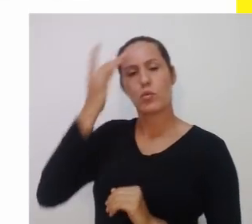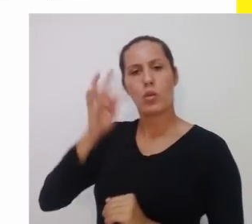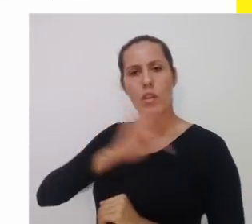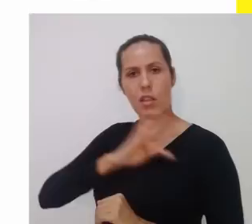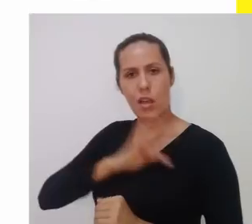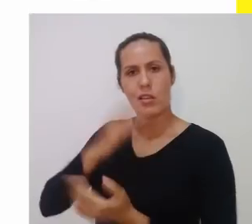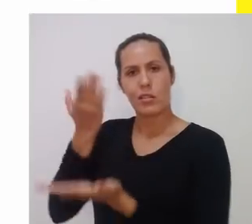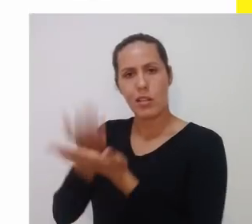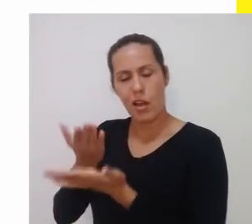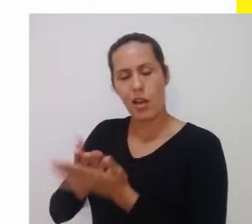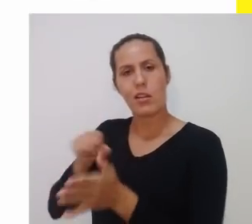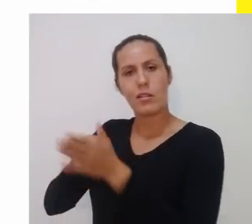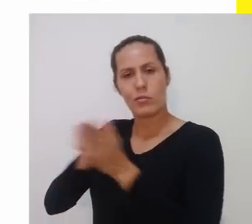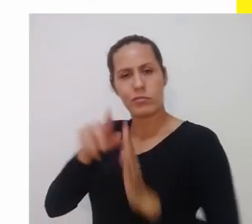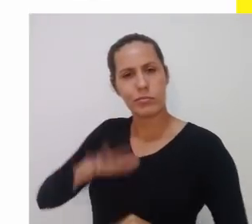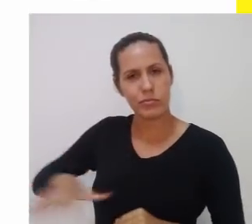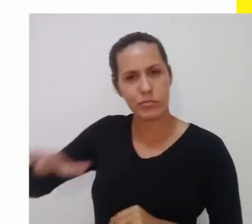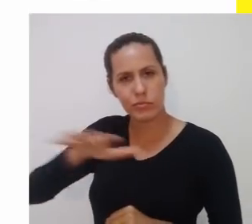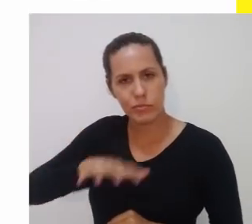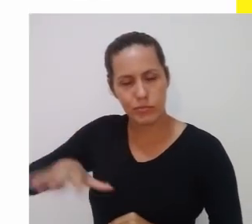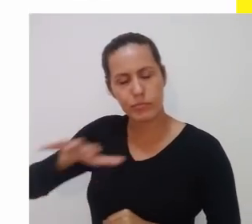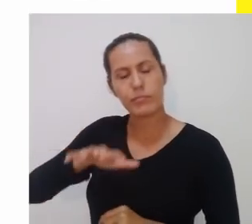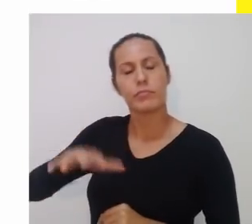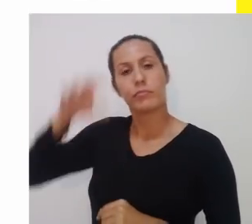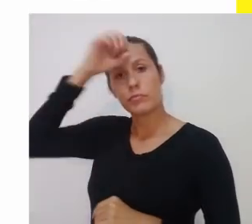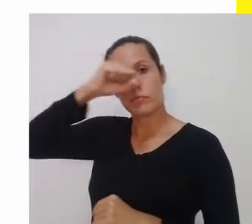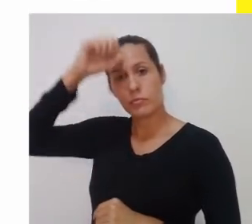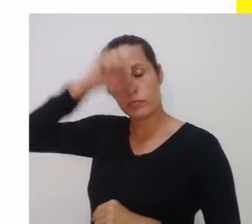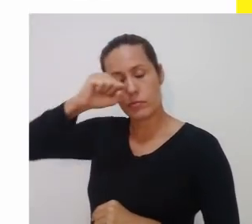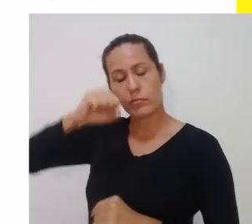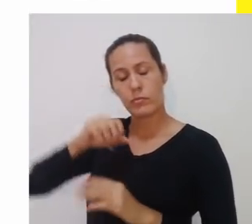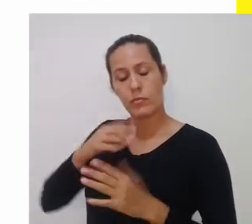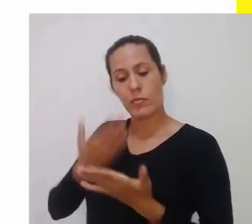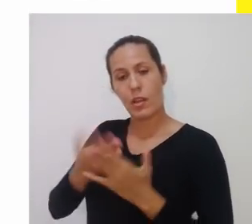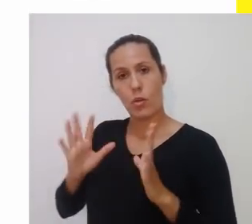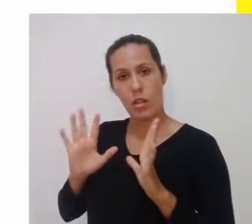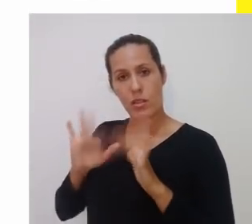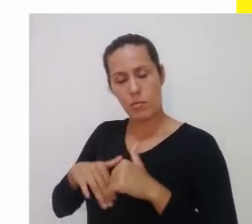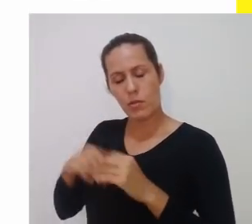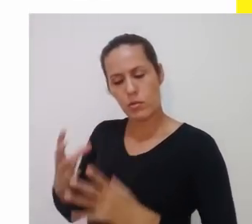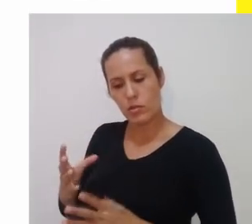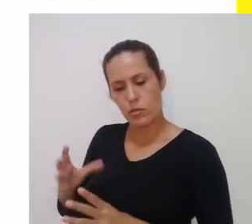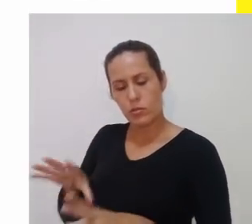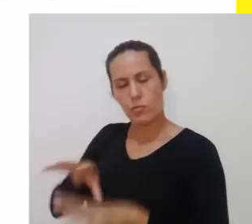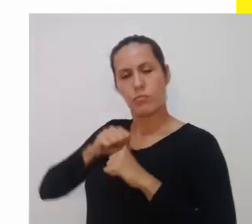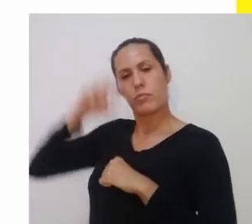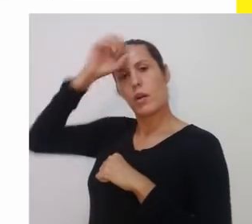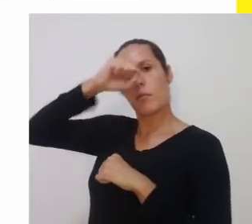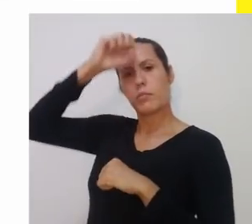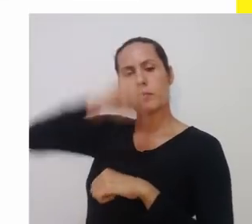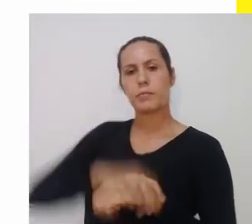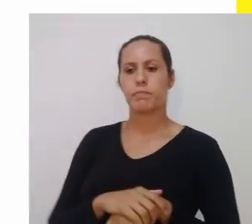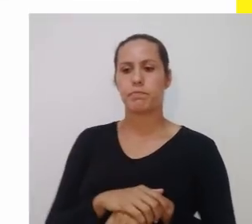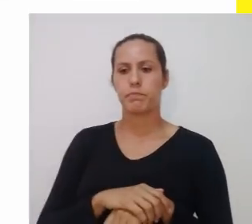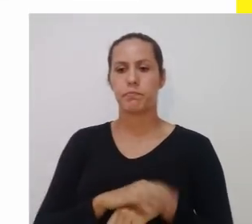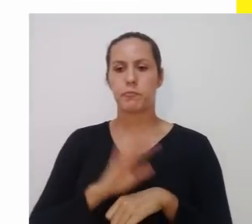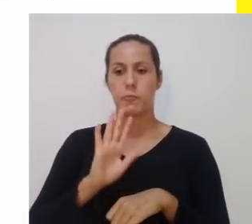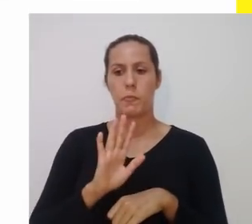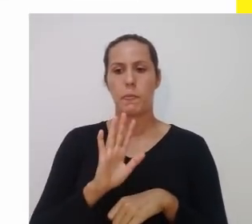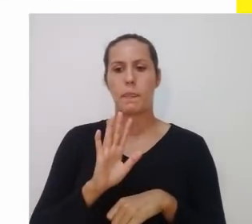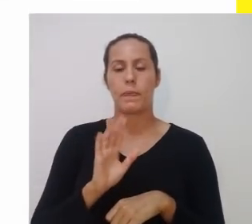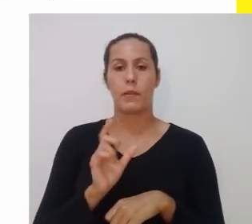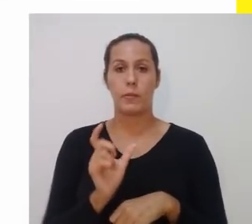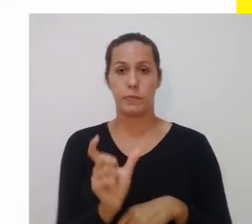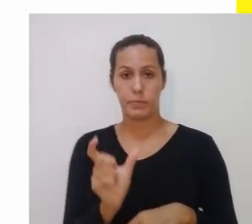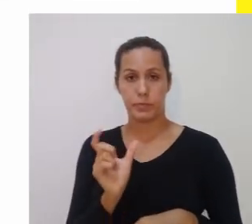do que os técnicos, os estudiosos, os pesquisadores querem que vocês façam ao final dessa explanação.